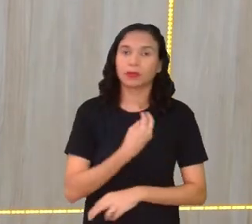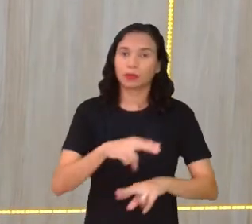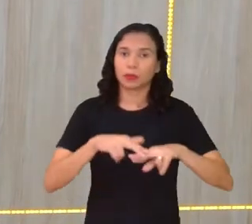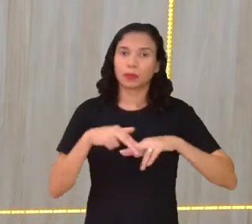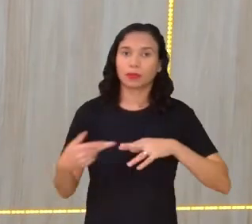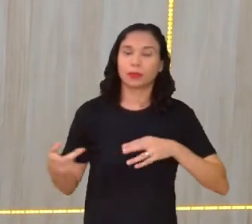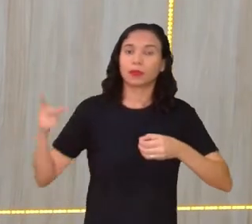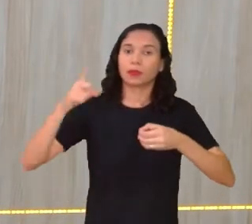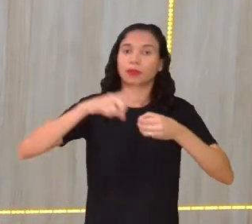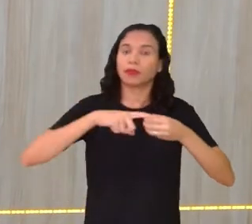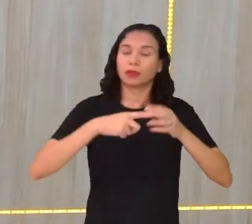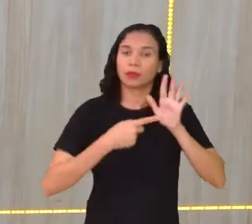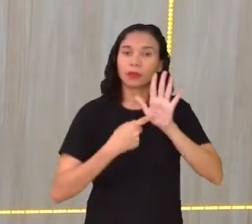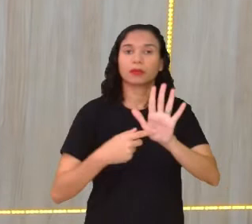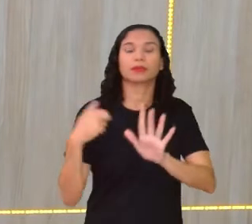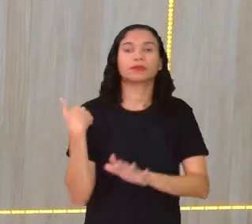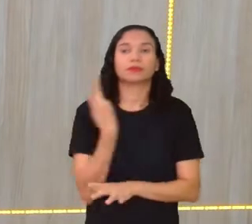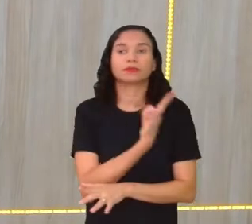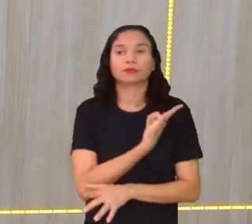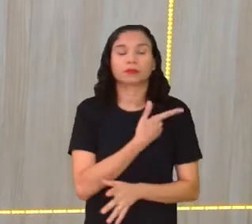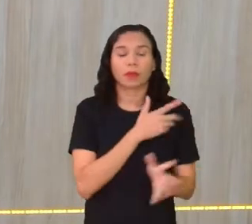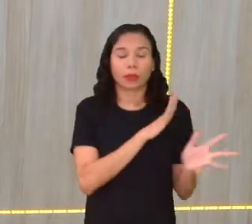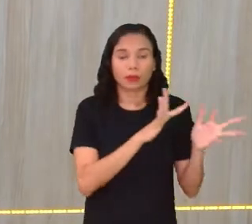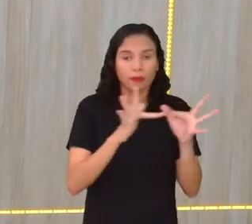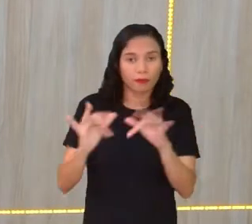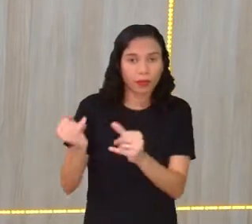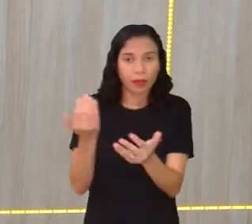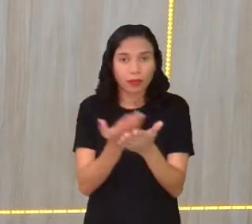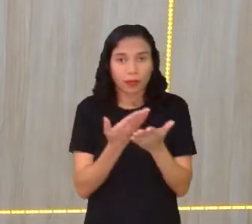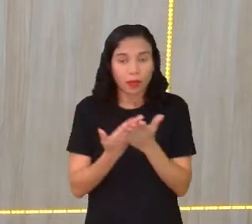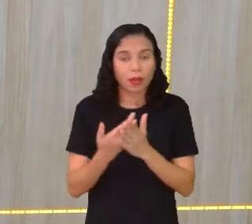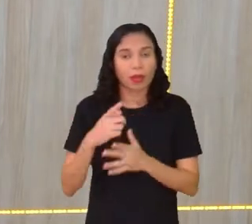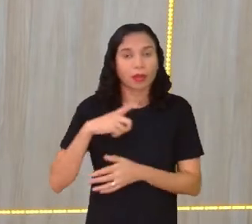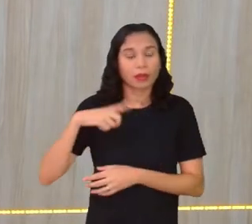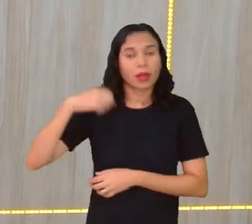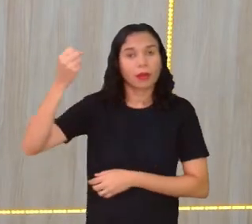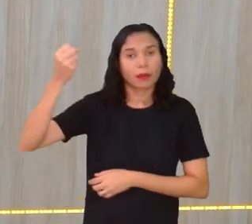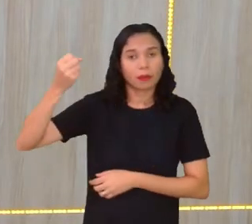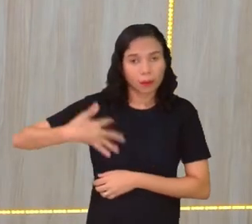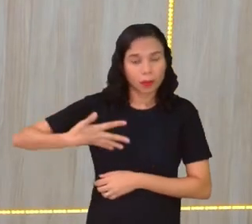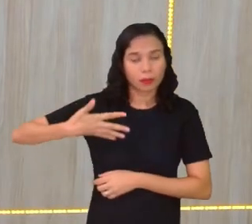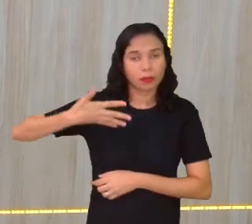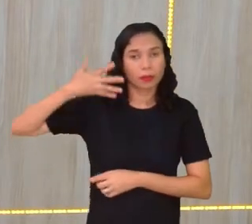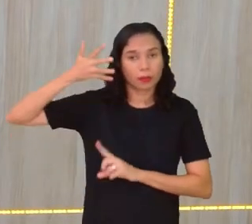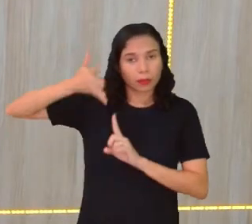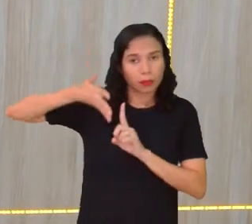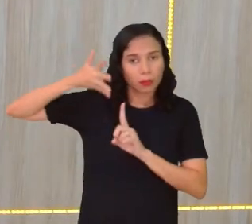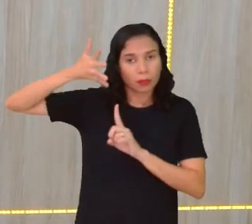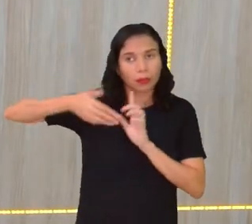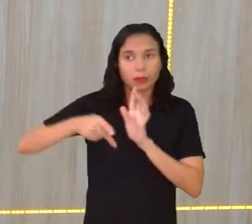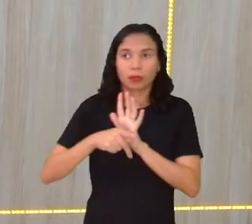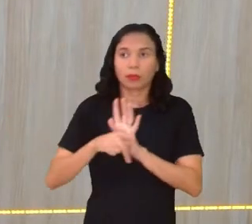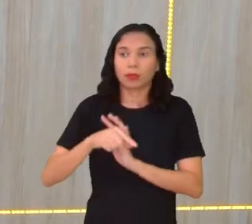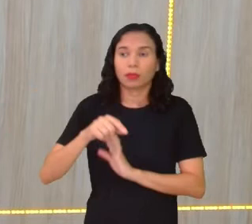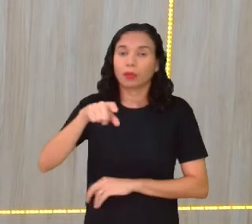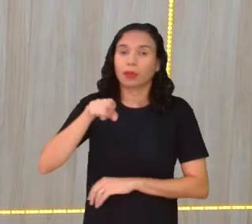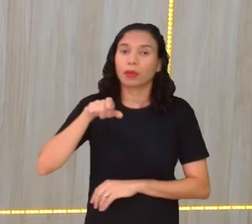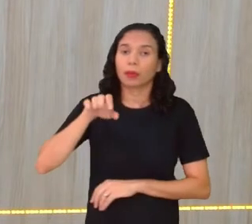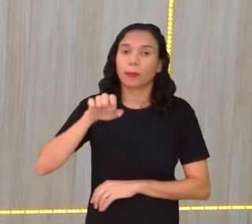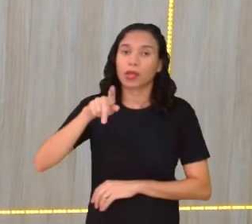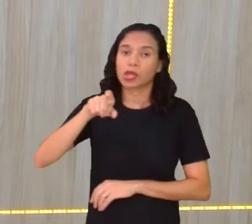voltar porque a gente vai conduzir para encerrar nossa aula com um relato, né, do Mansur Peixoto, né, que